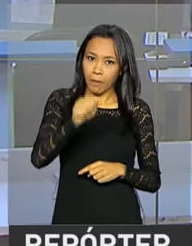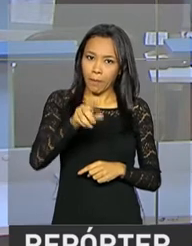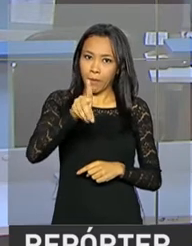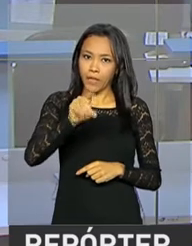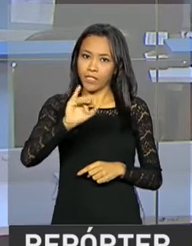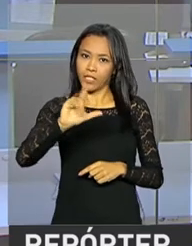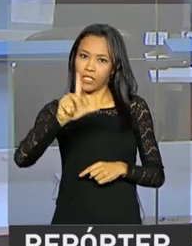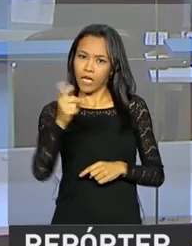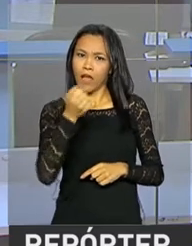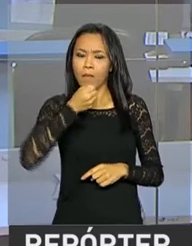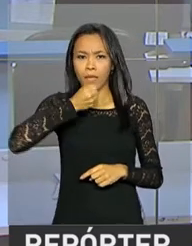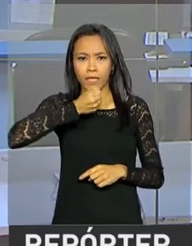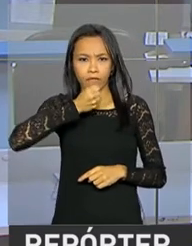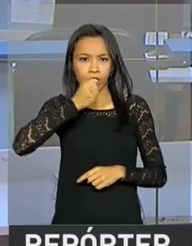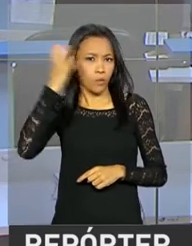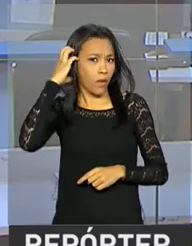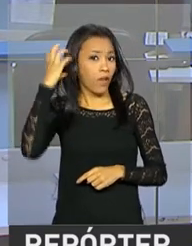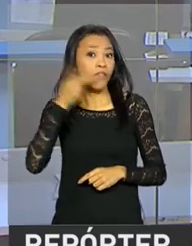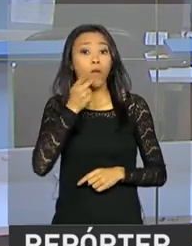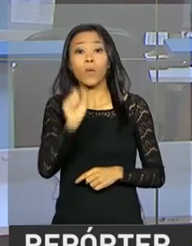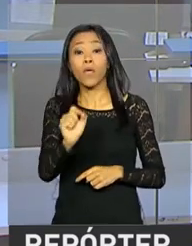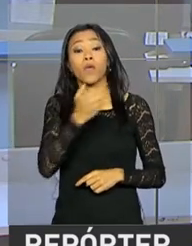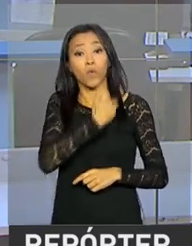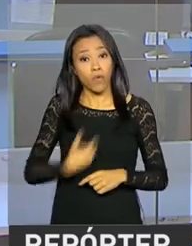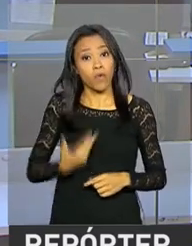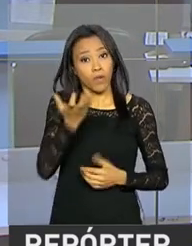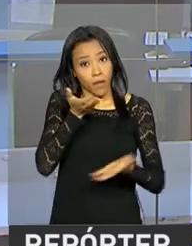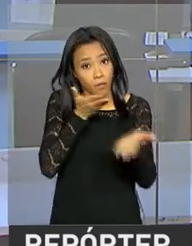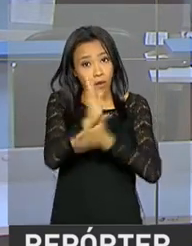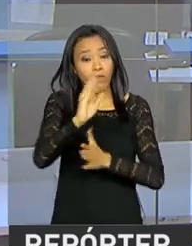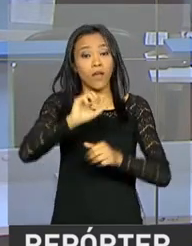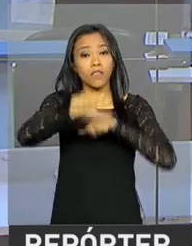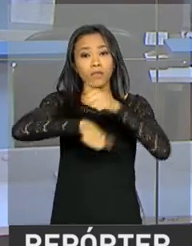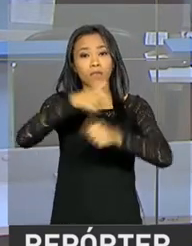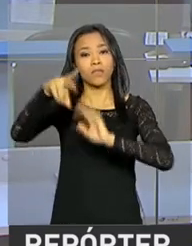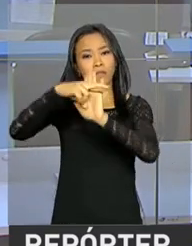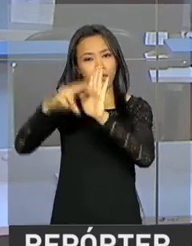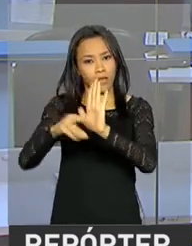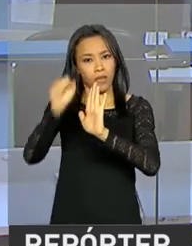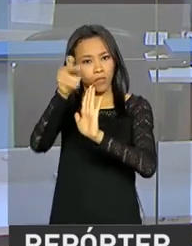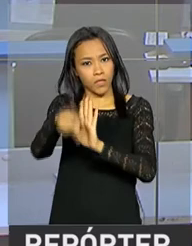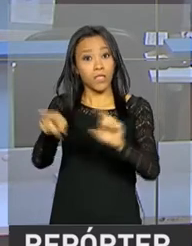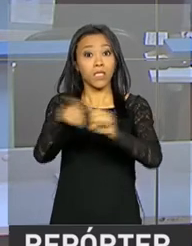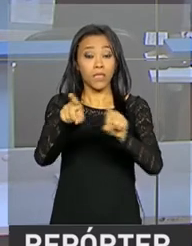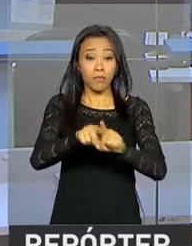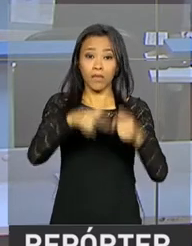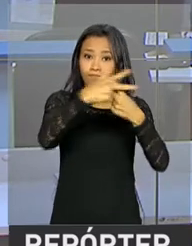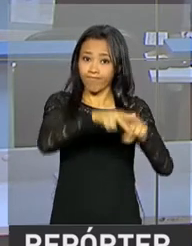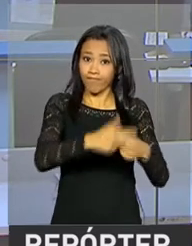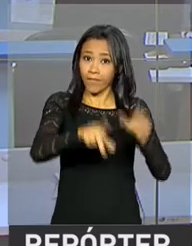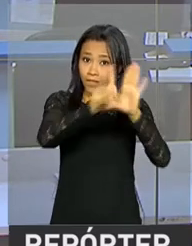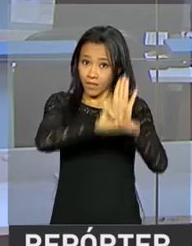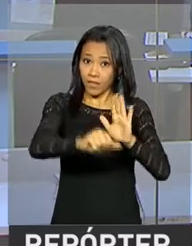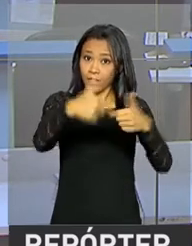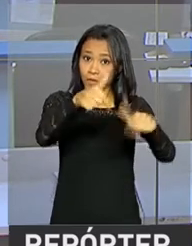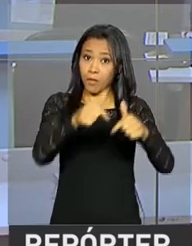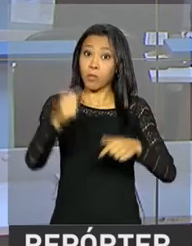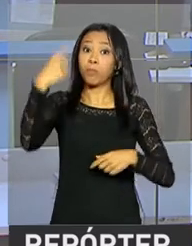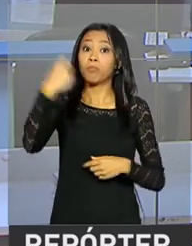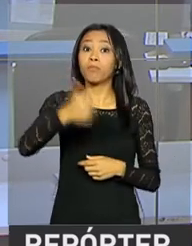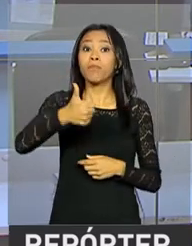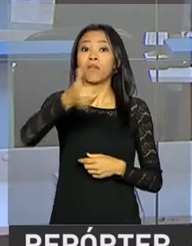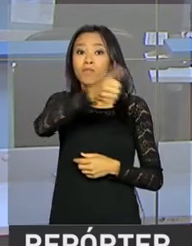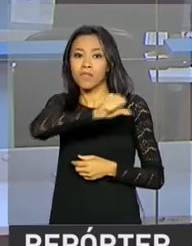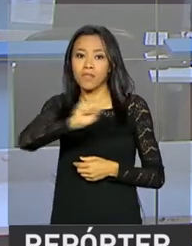rádio, disse que o governo quer aprovar as reformas da Previdência e Trabalhista no primeiro semestre desse